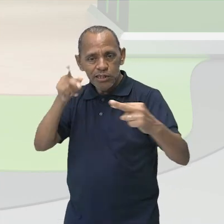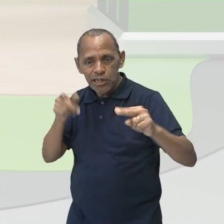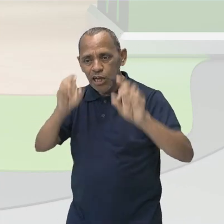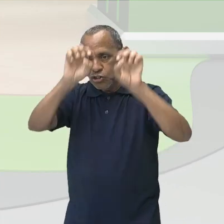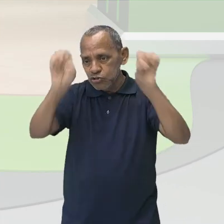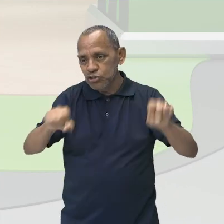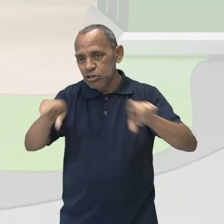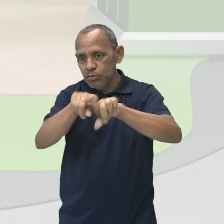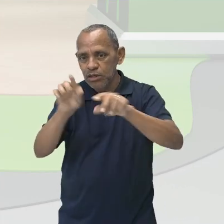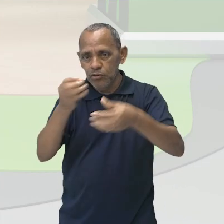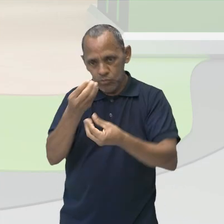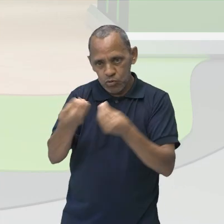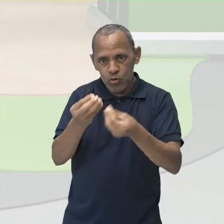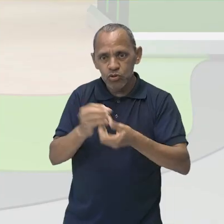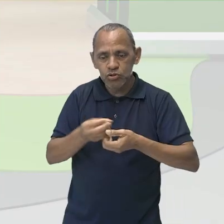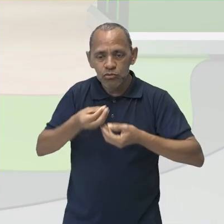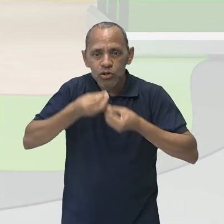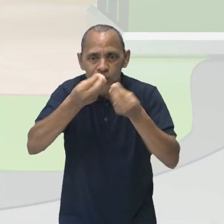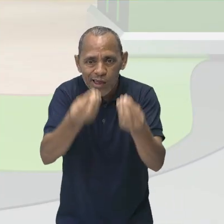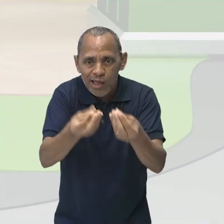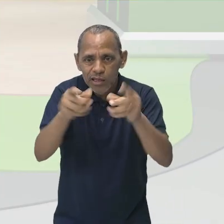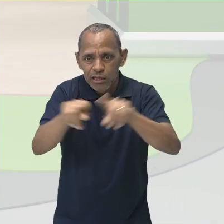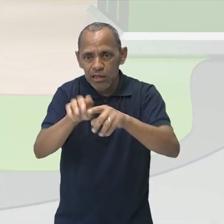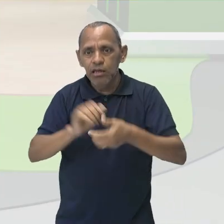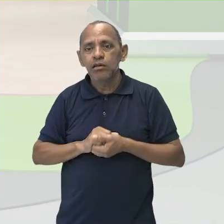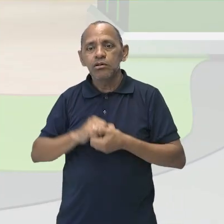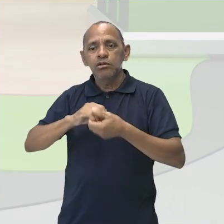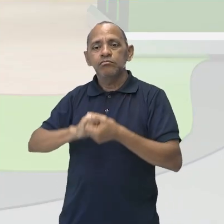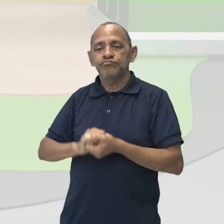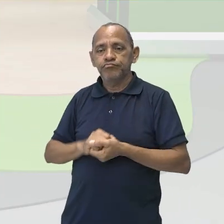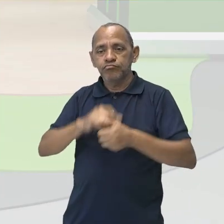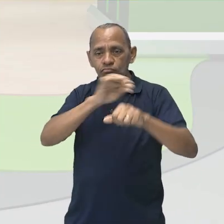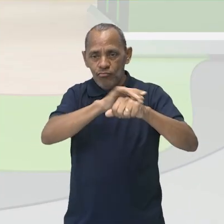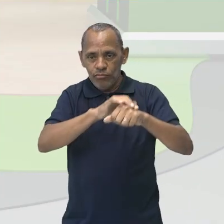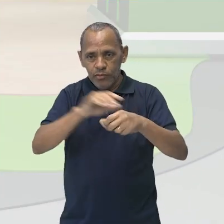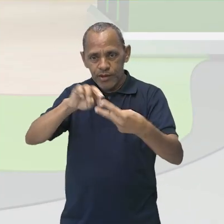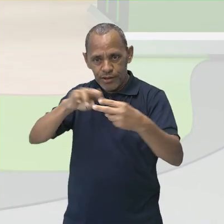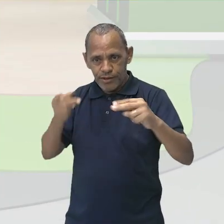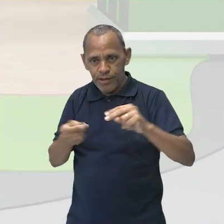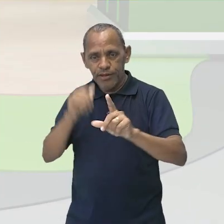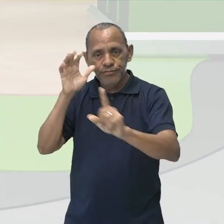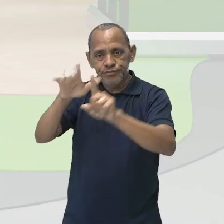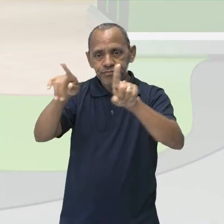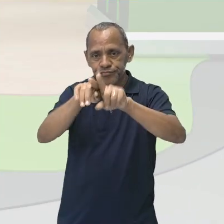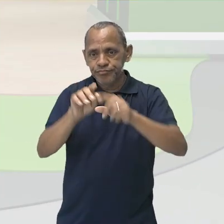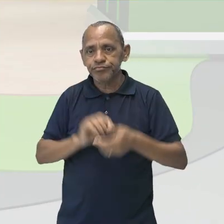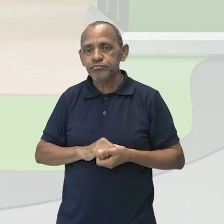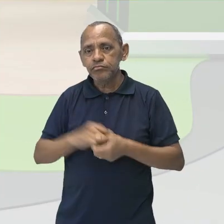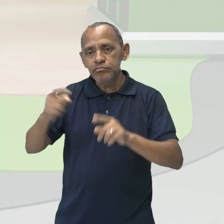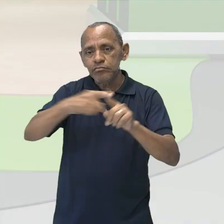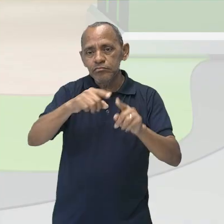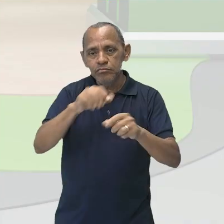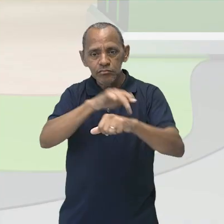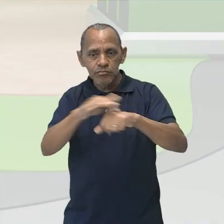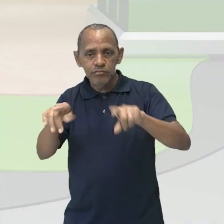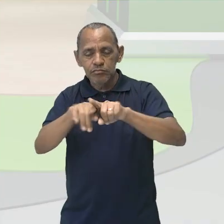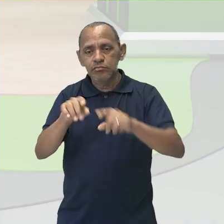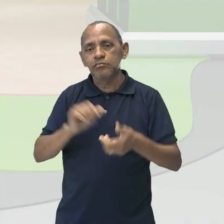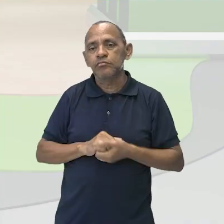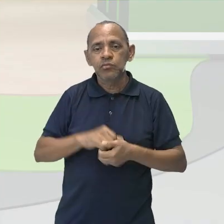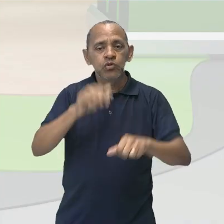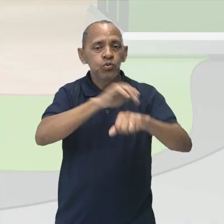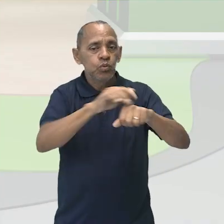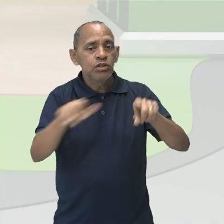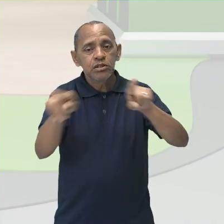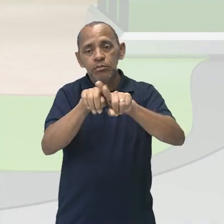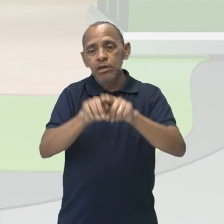podem originar doenças genéticas, afetando a função normal dos genes. Há ainda as doenças relacionadas